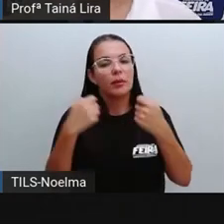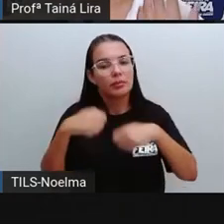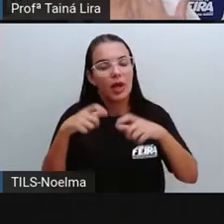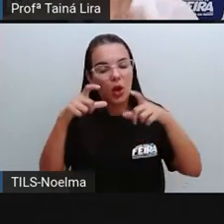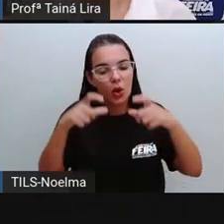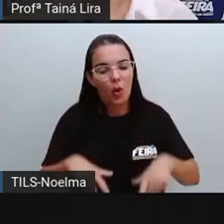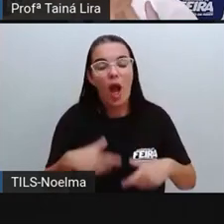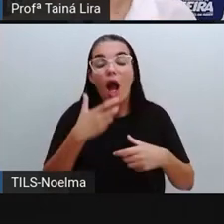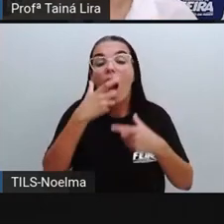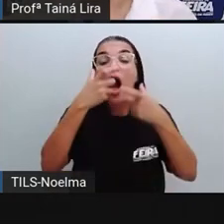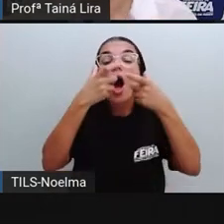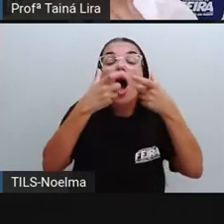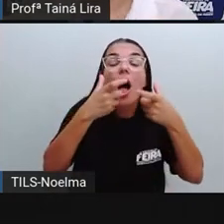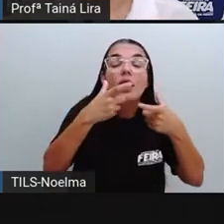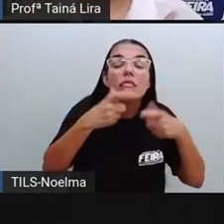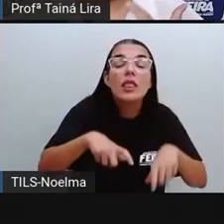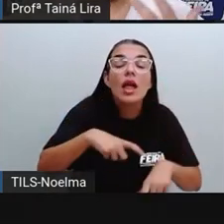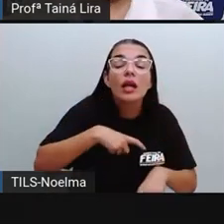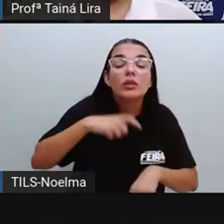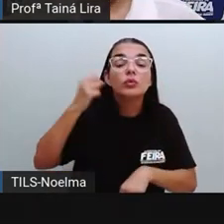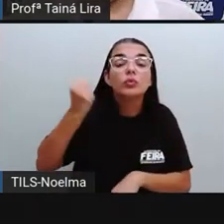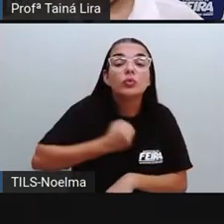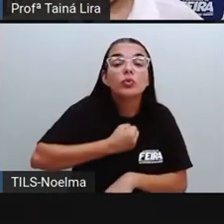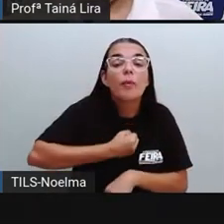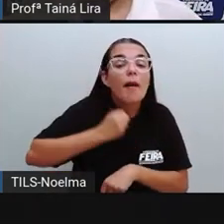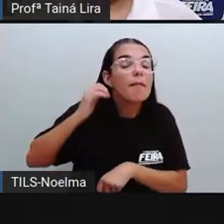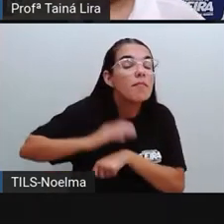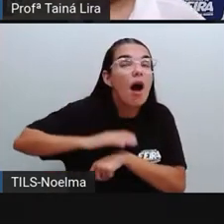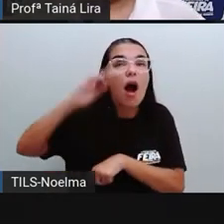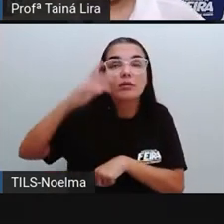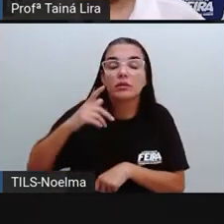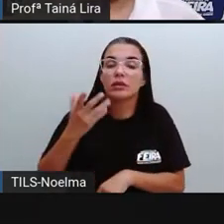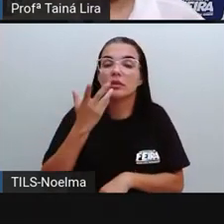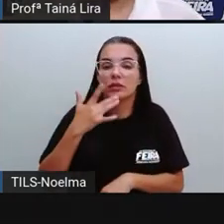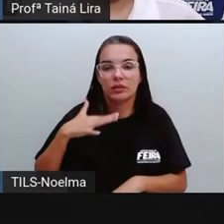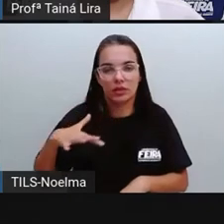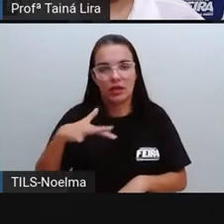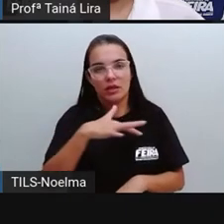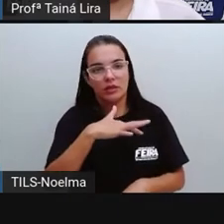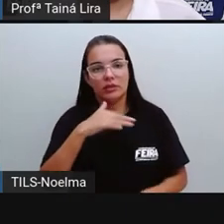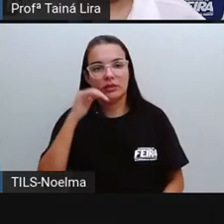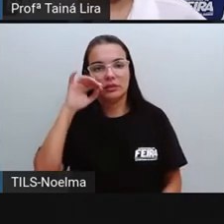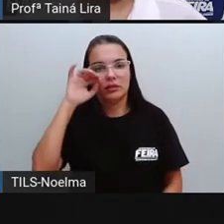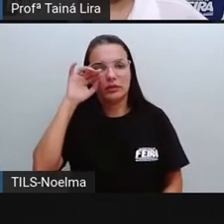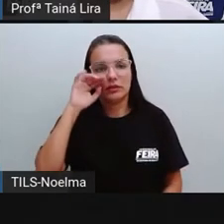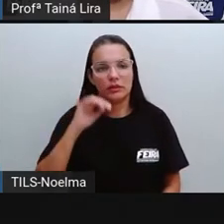locais onde tem um número grande aí de crianças, certo?